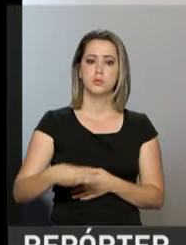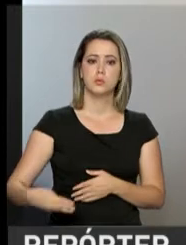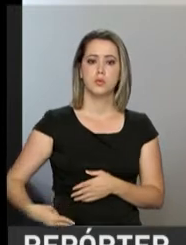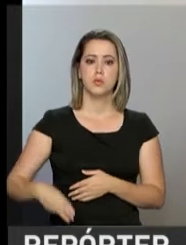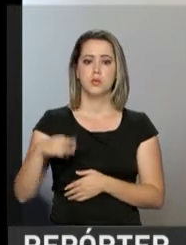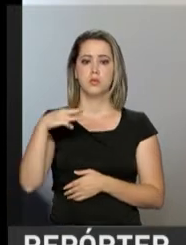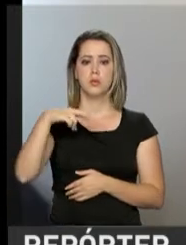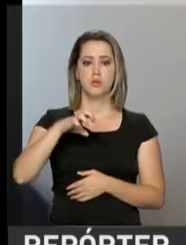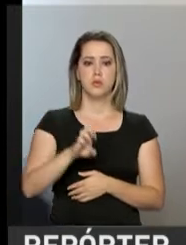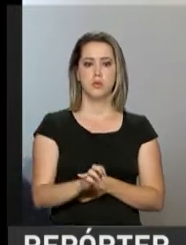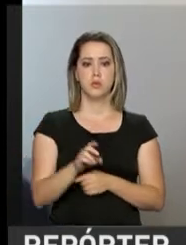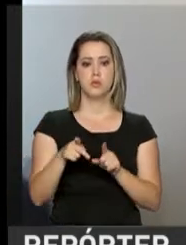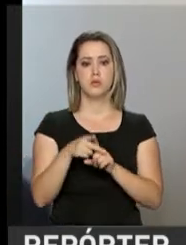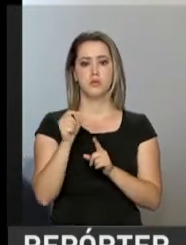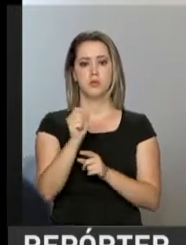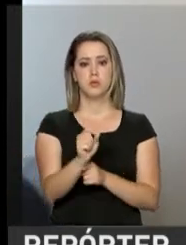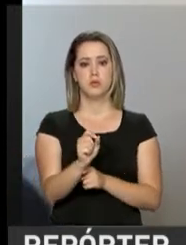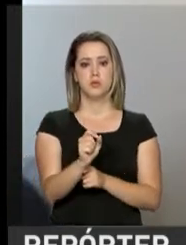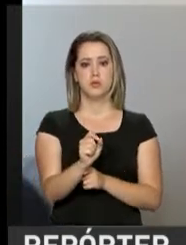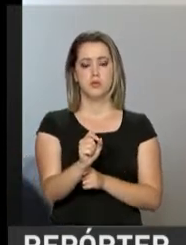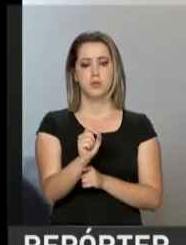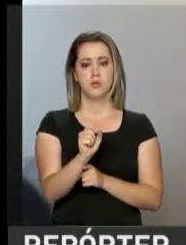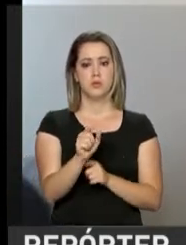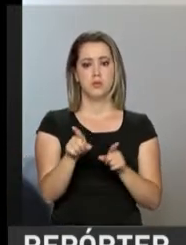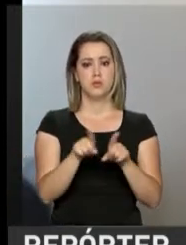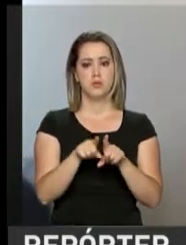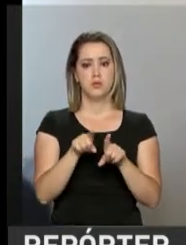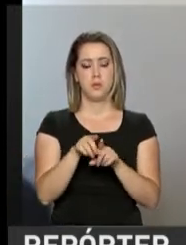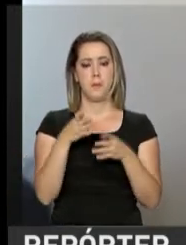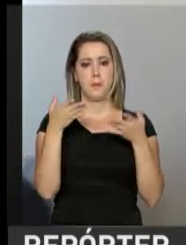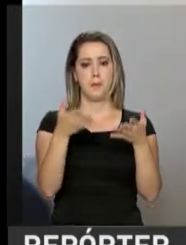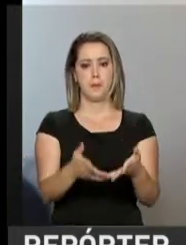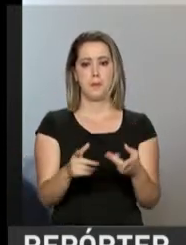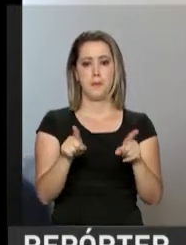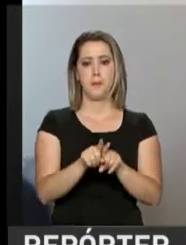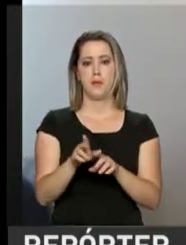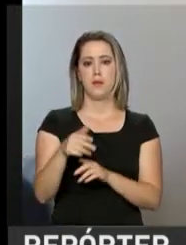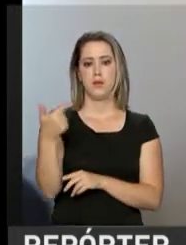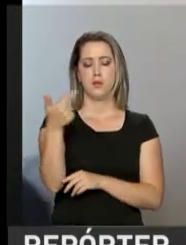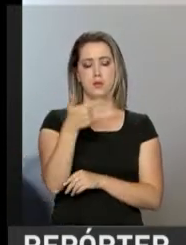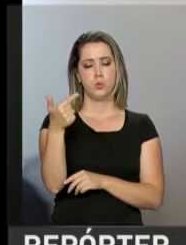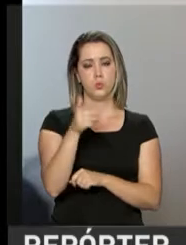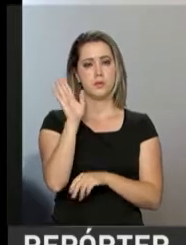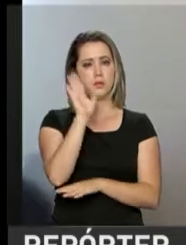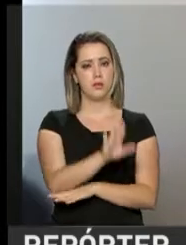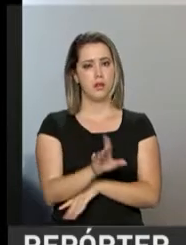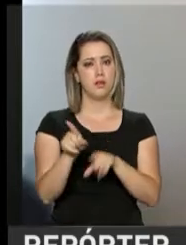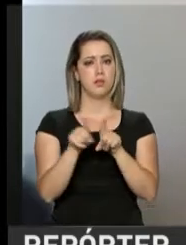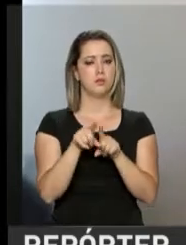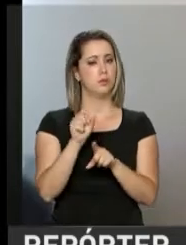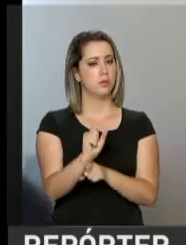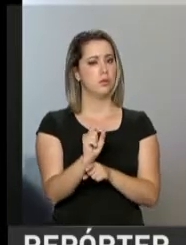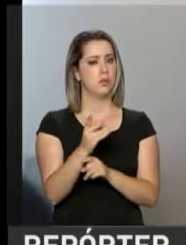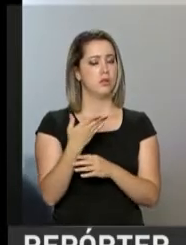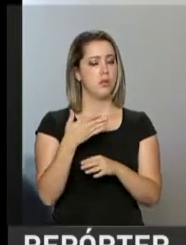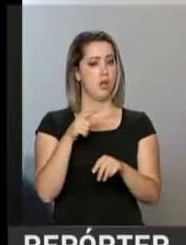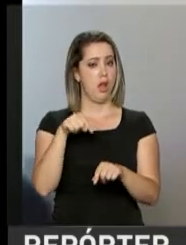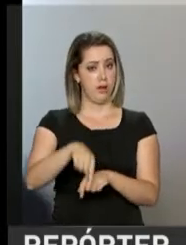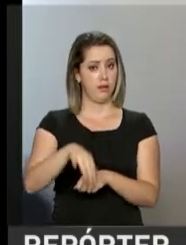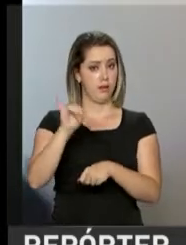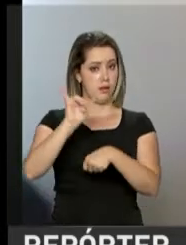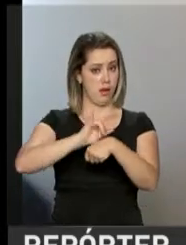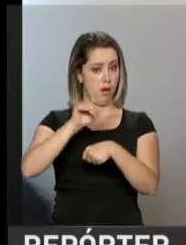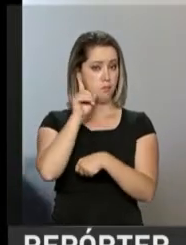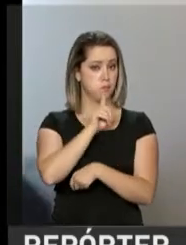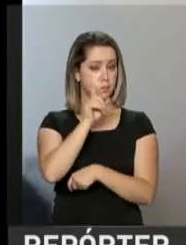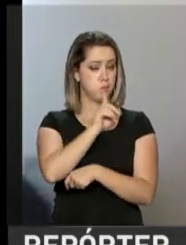Relações Exteriores, Aloysio Ferreira Nunes. Ele participa a partir das 14h. E ele fica aqui em Washington